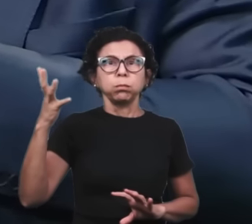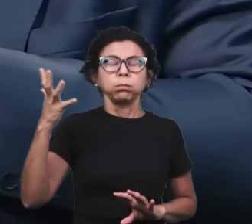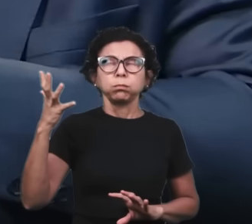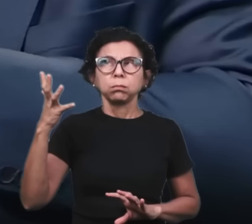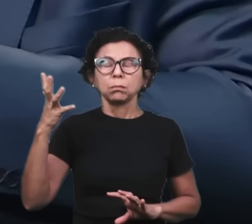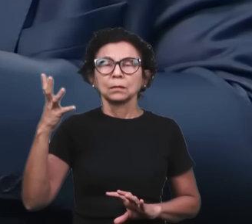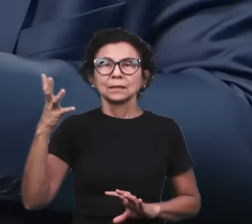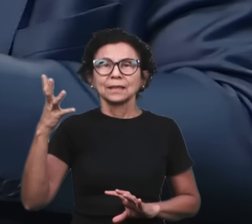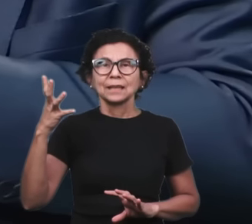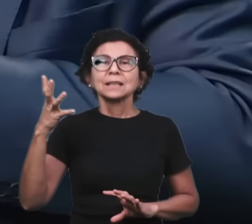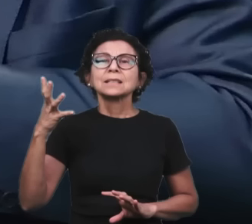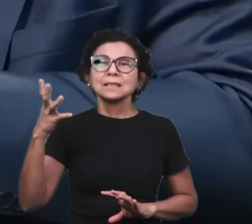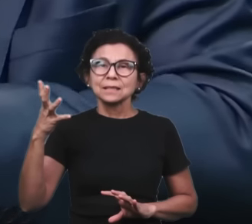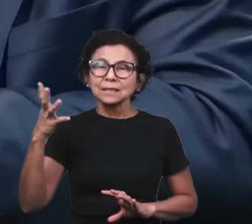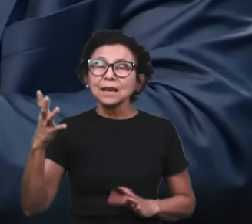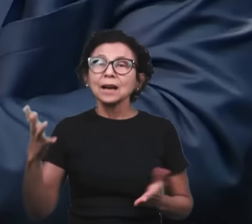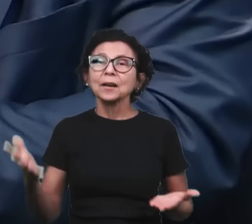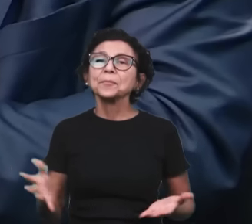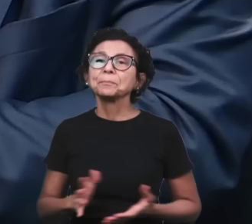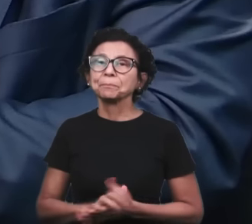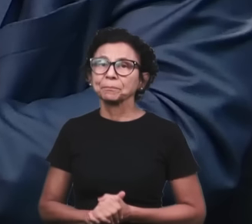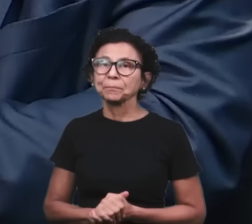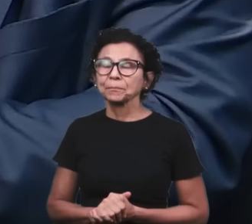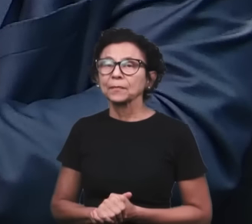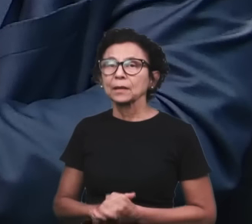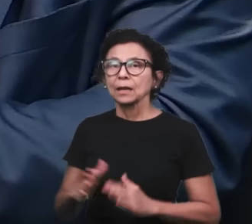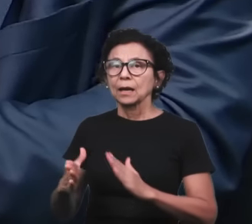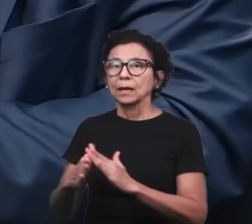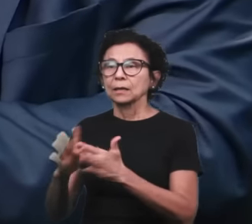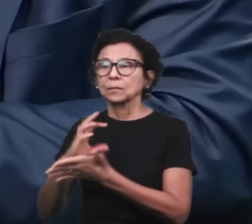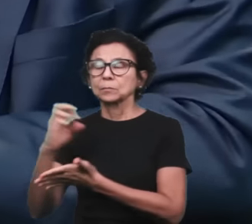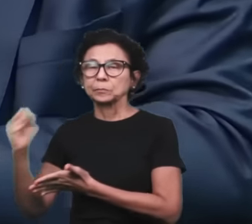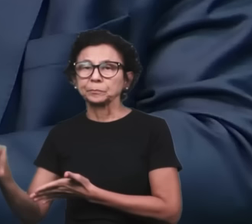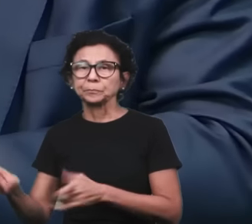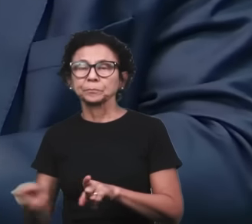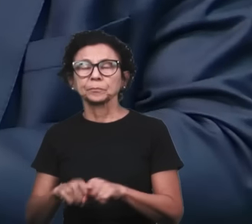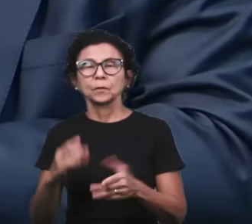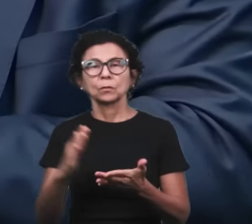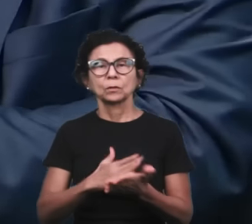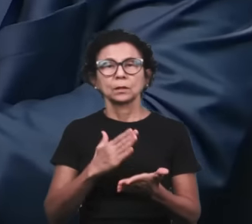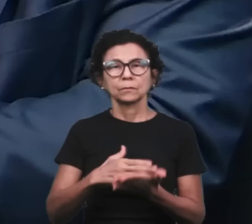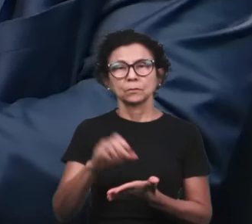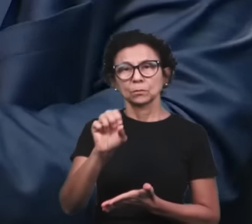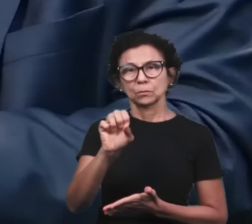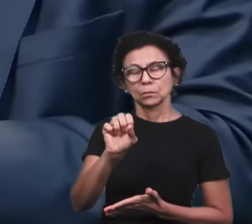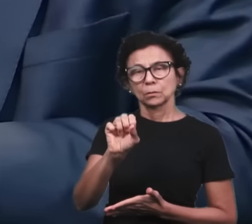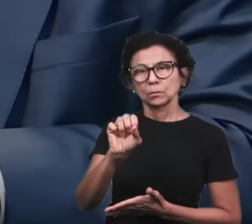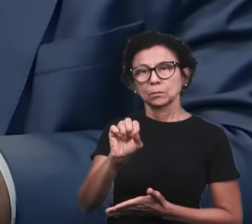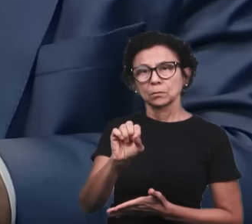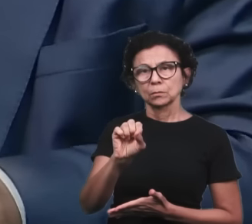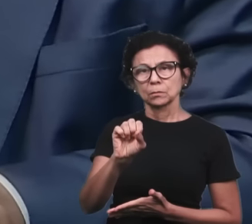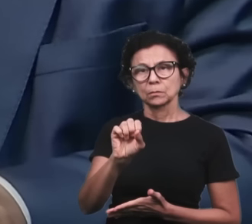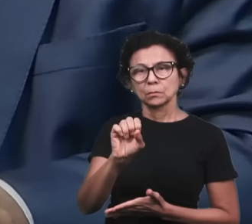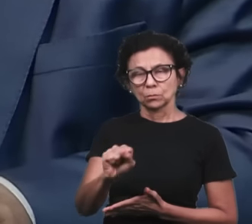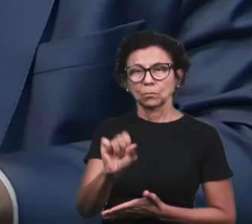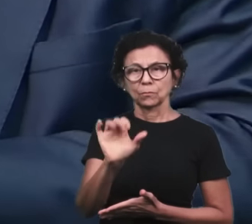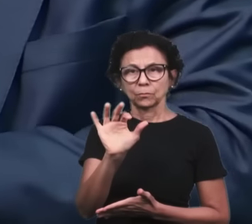Senhor. São expressões muito usadas, por exemplo, Sofonias, né? Sofonias,